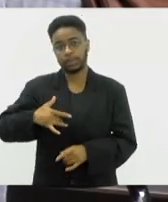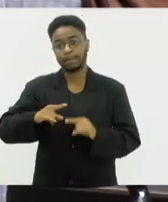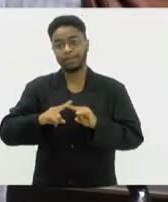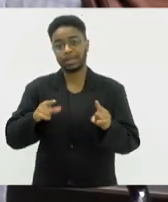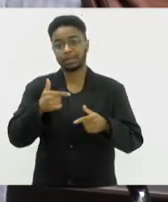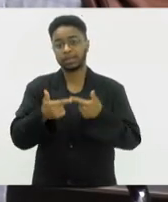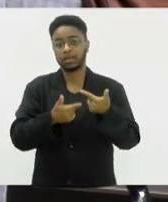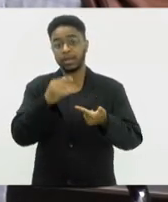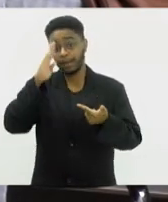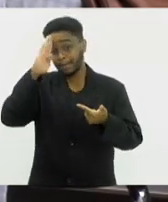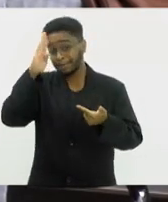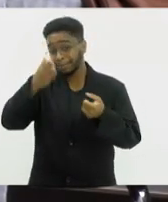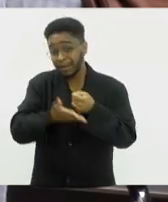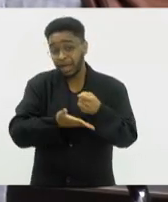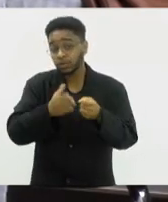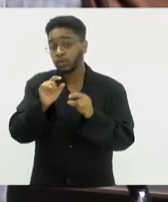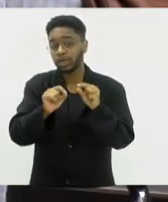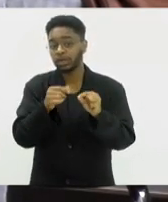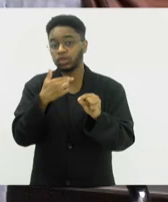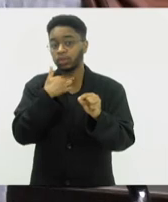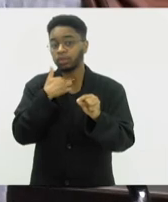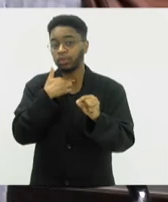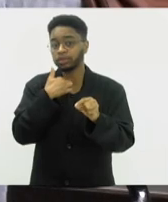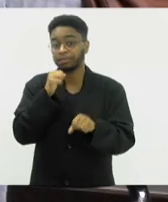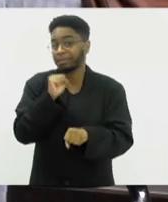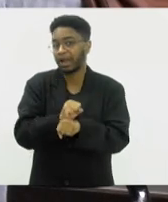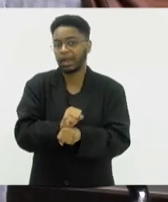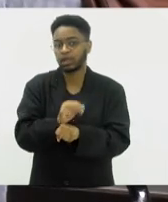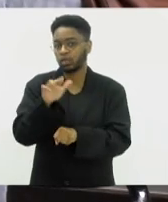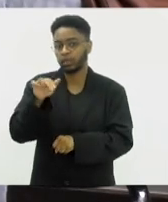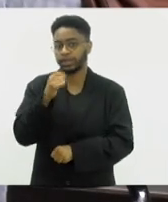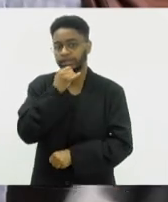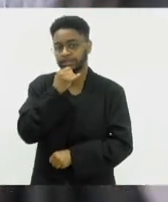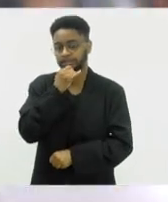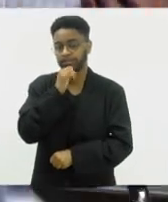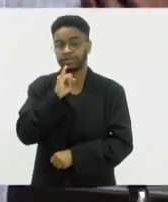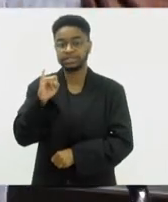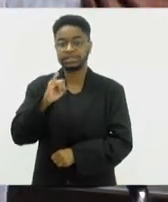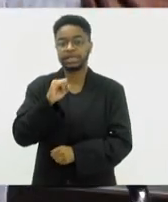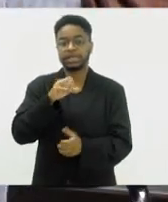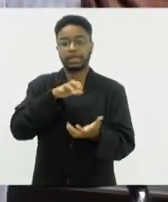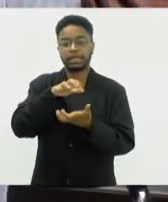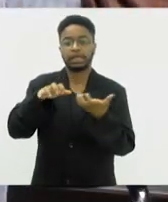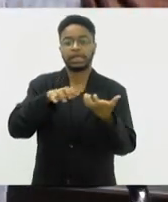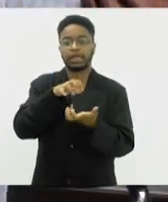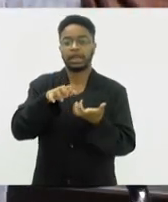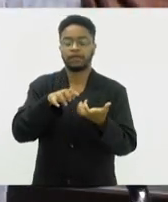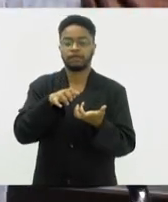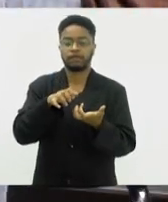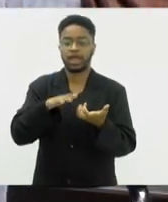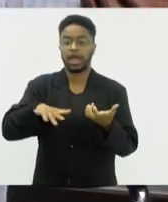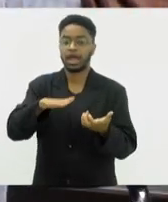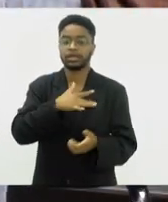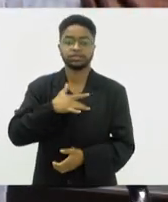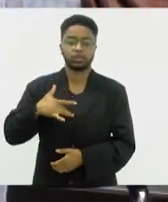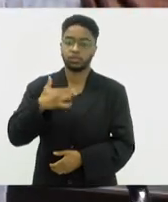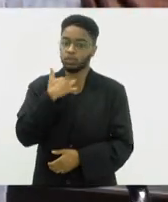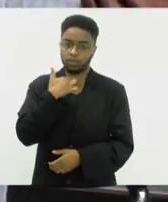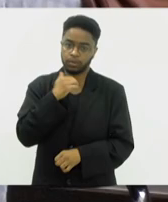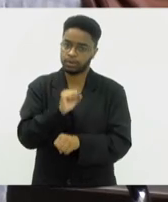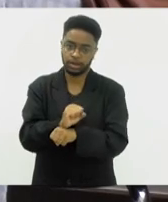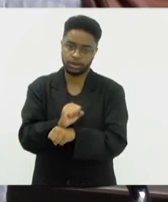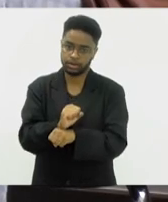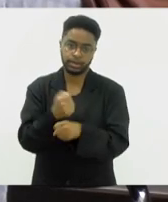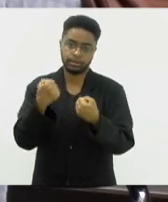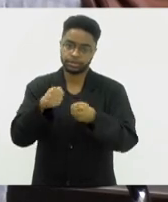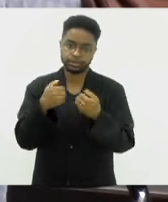essenciais são aqueles serviços que não podem ser interrompidos de forma alguma. Por exemplo, quando tem uma greve no setor da saúde, as emergências precisam